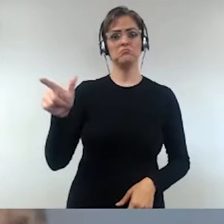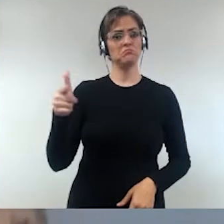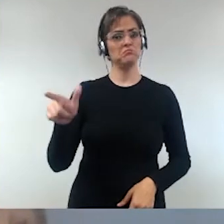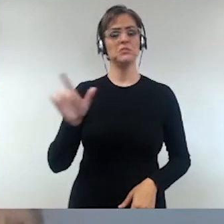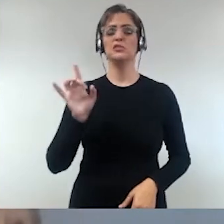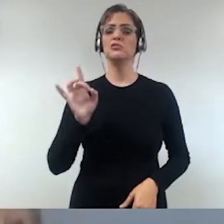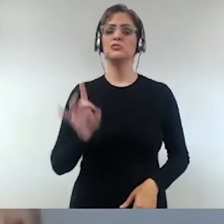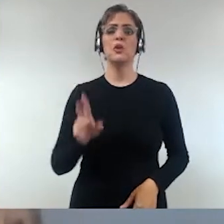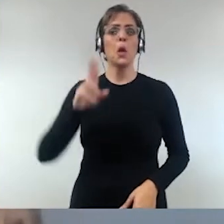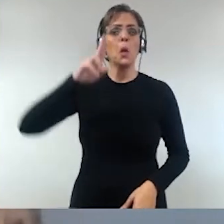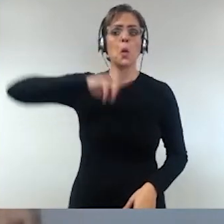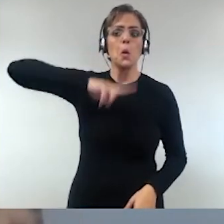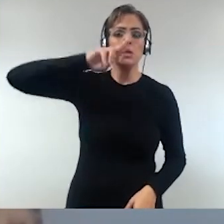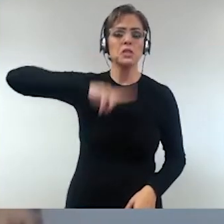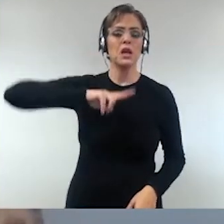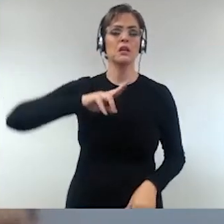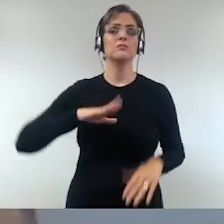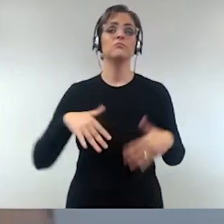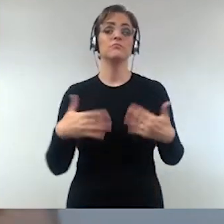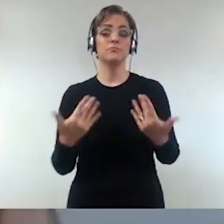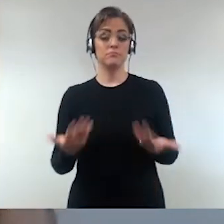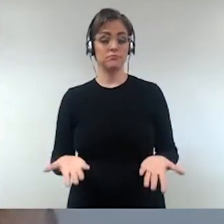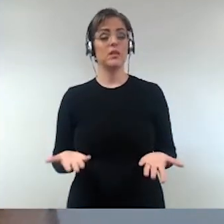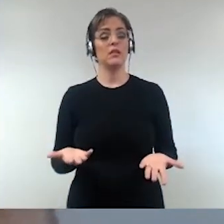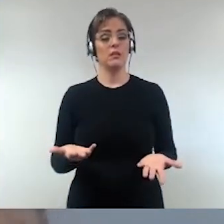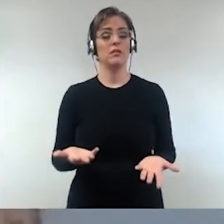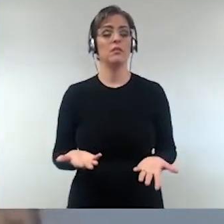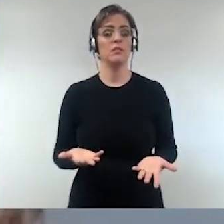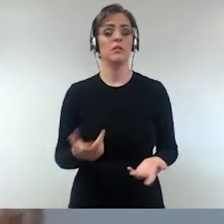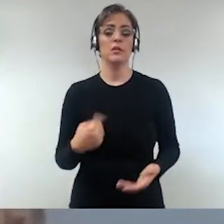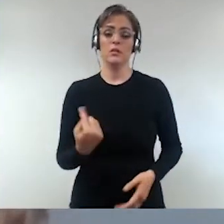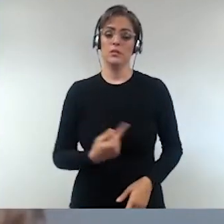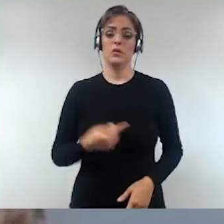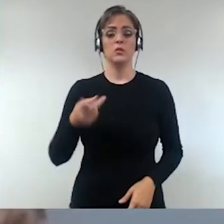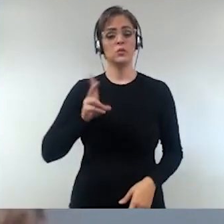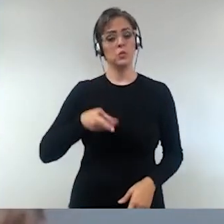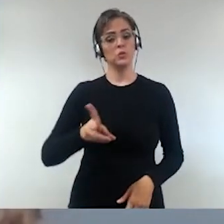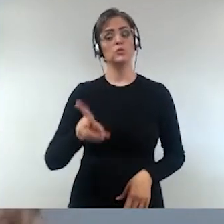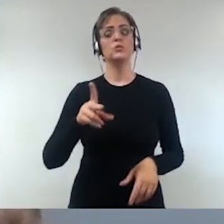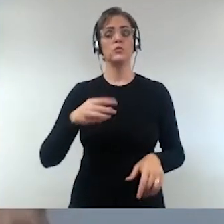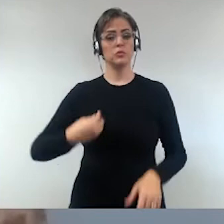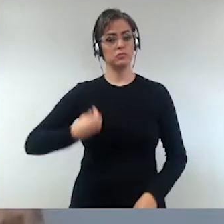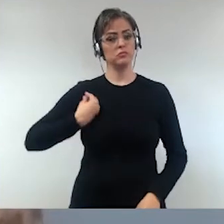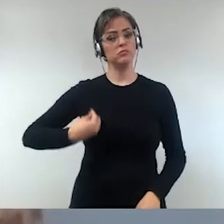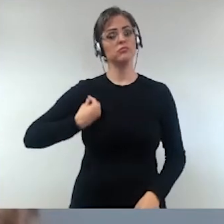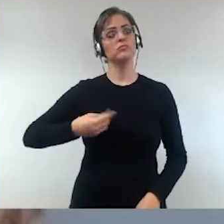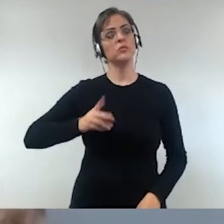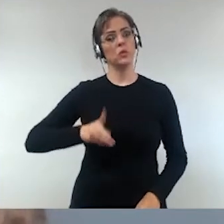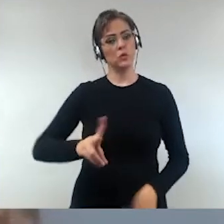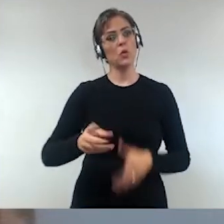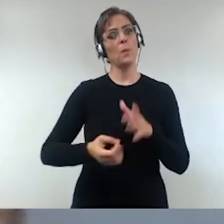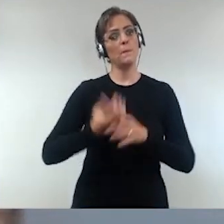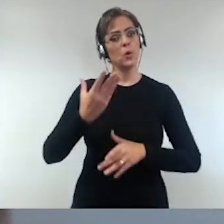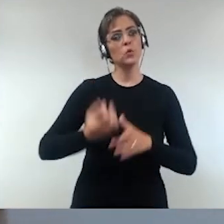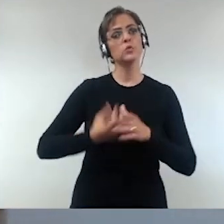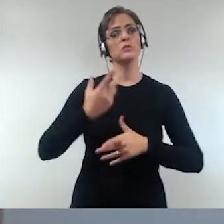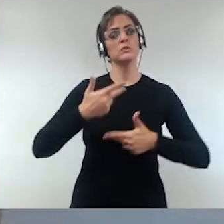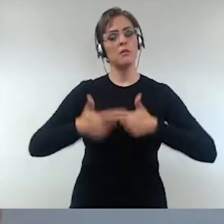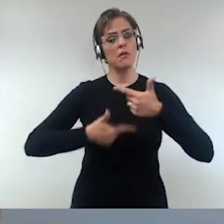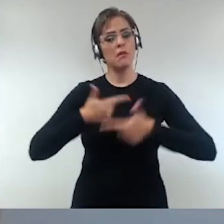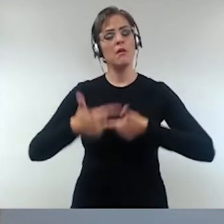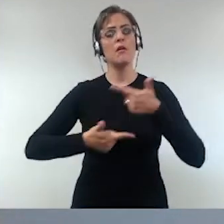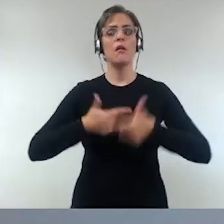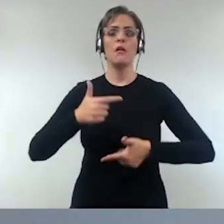praticavam atividades emergenciais. Então, de outra forma, a gente continuou a funcionar, continuou a produzir e com